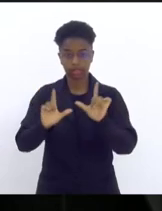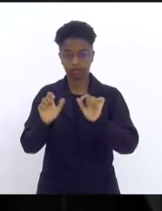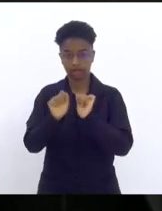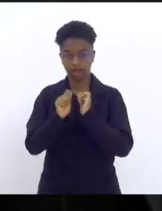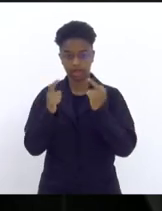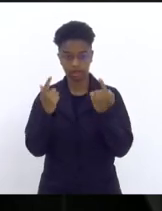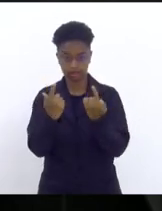Alerta